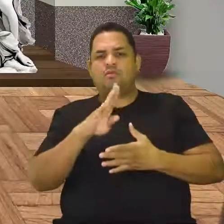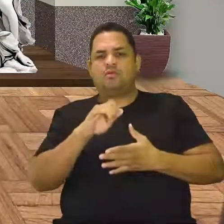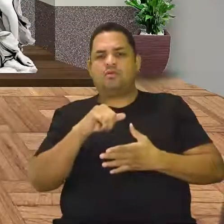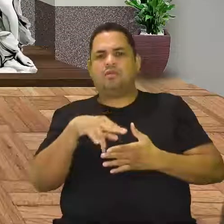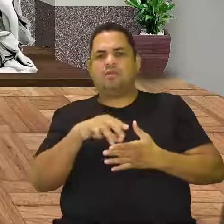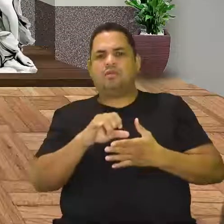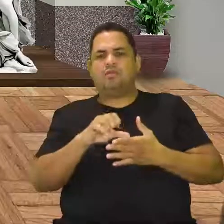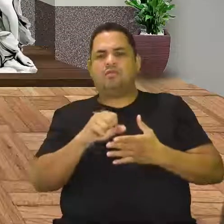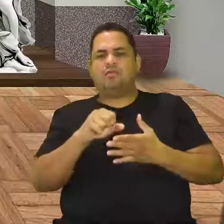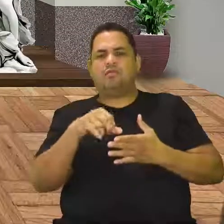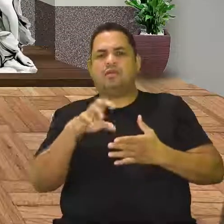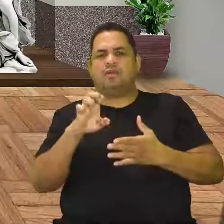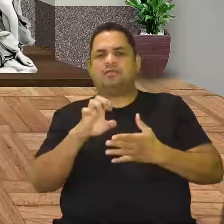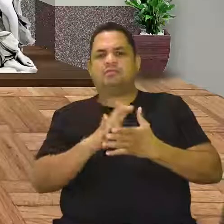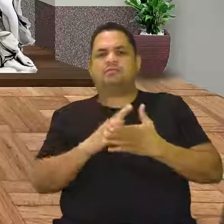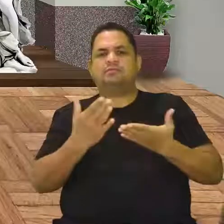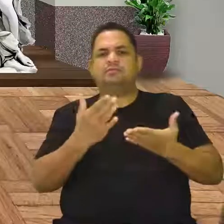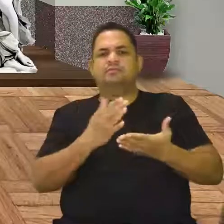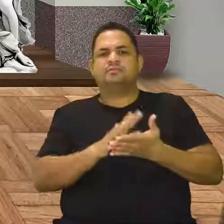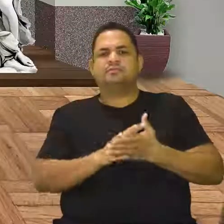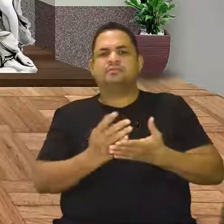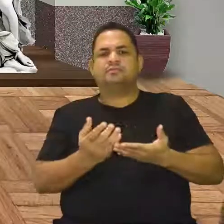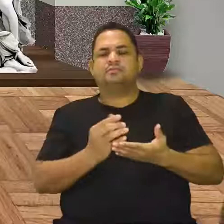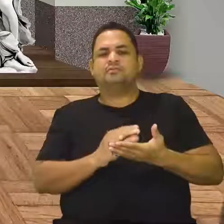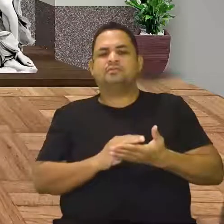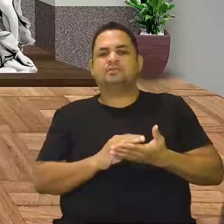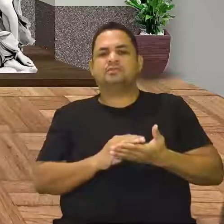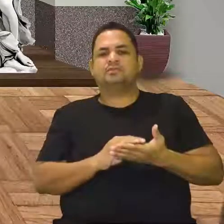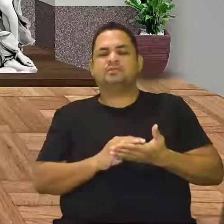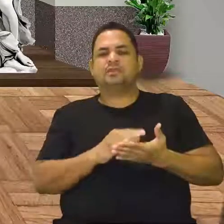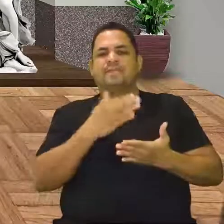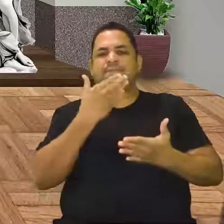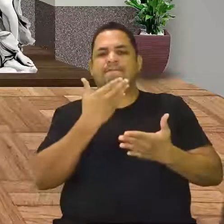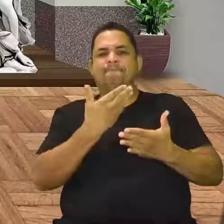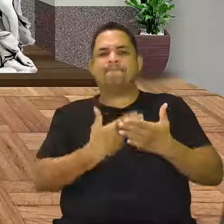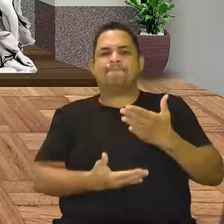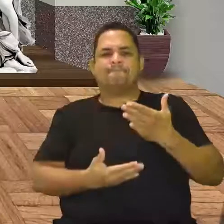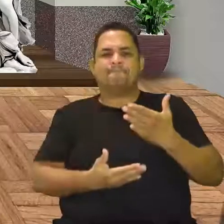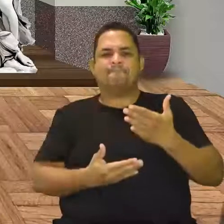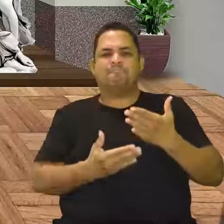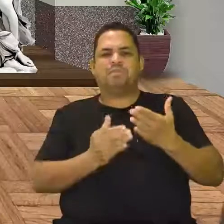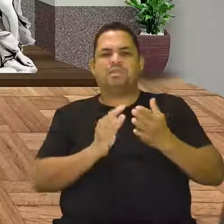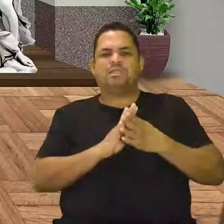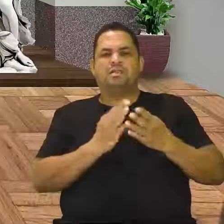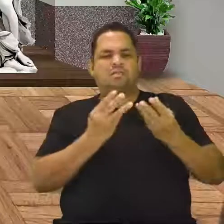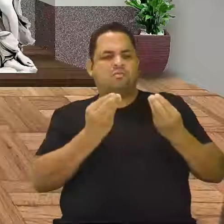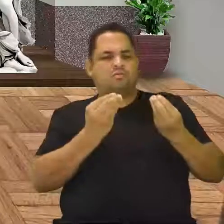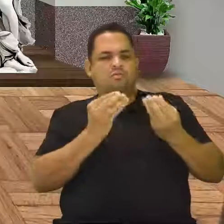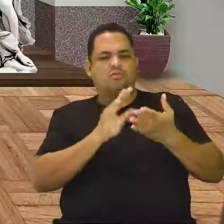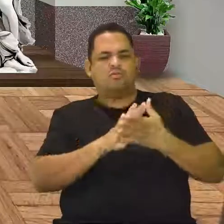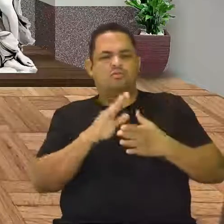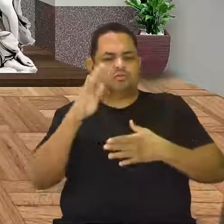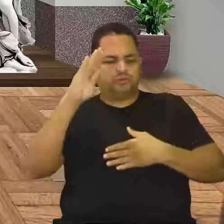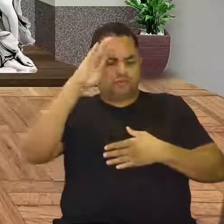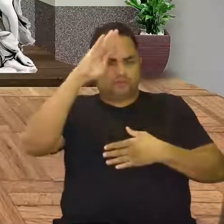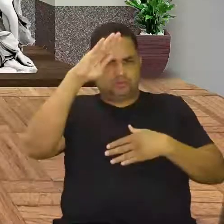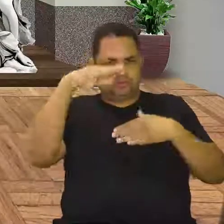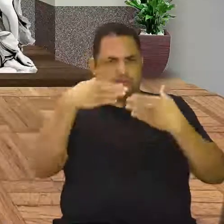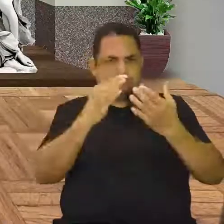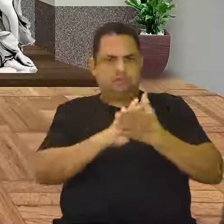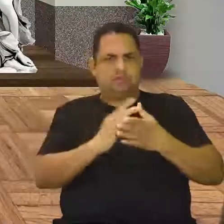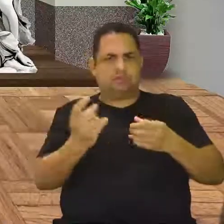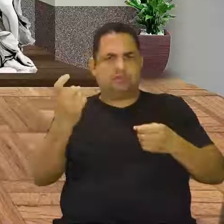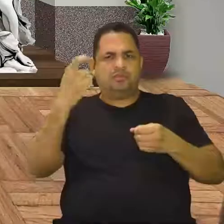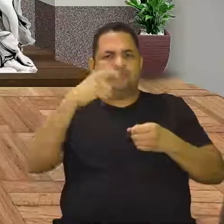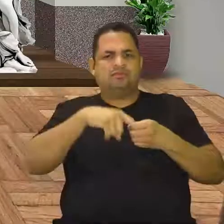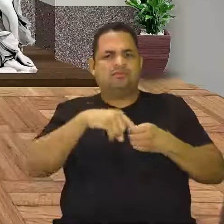botar com 150.000 homens vai perdendo muita saudade por lá na pela